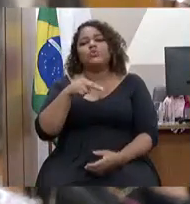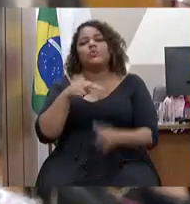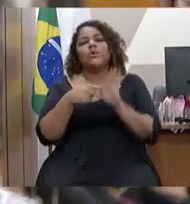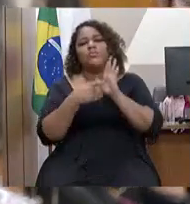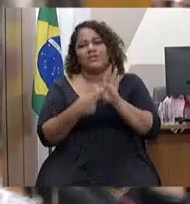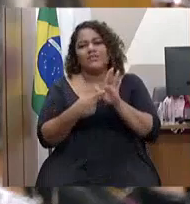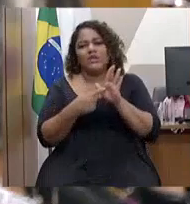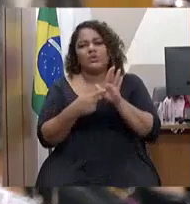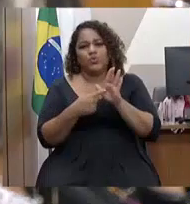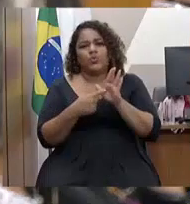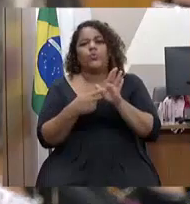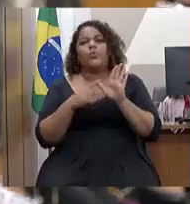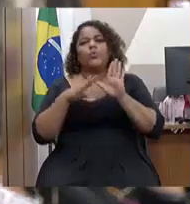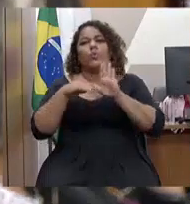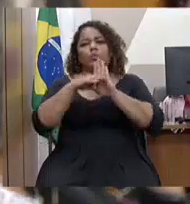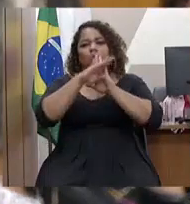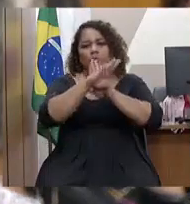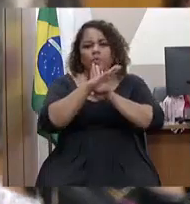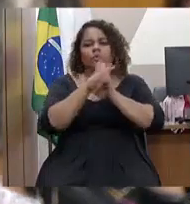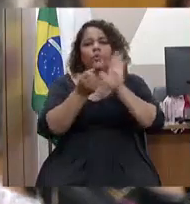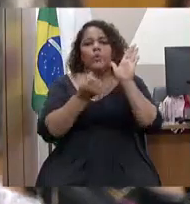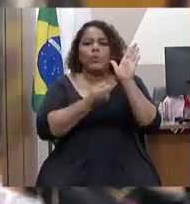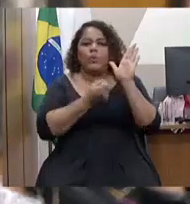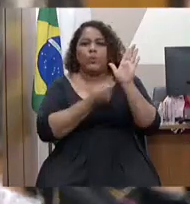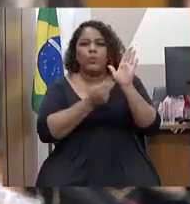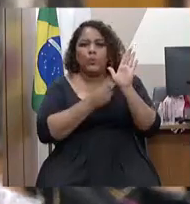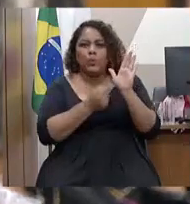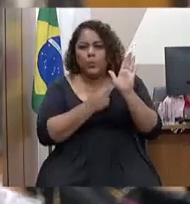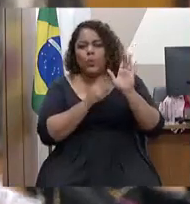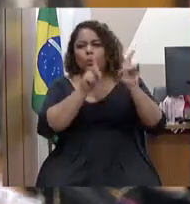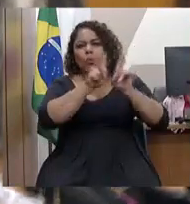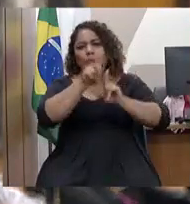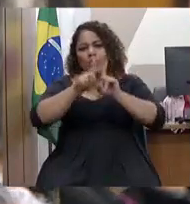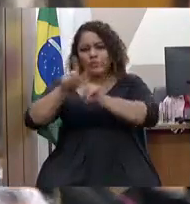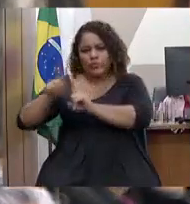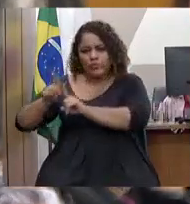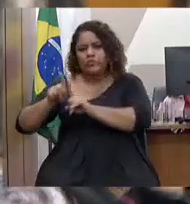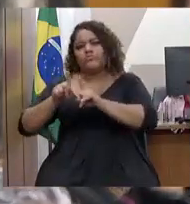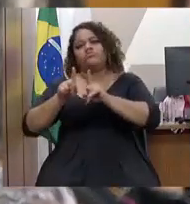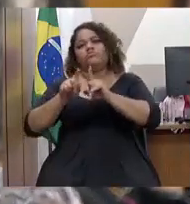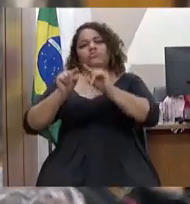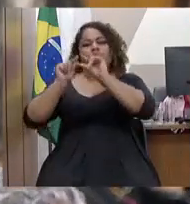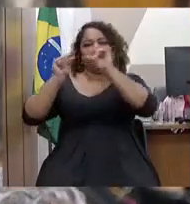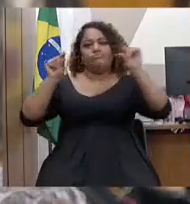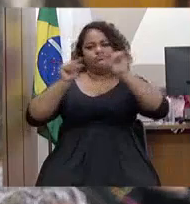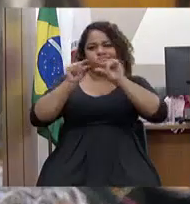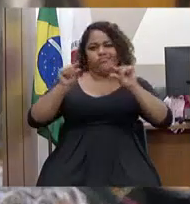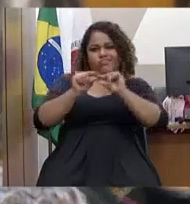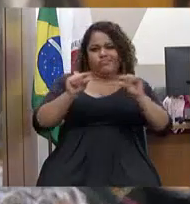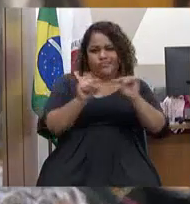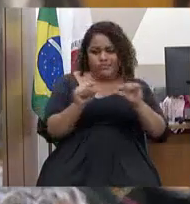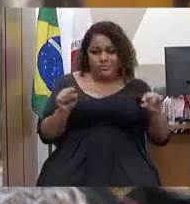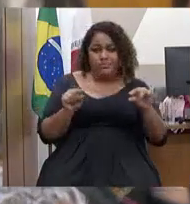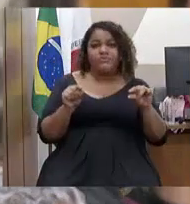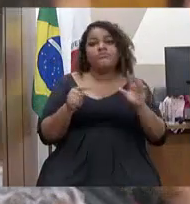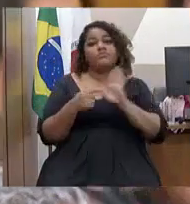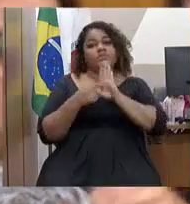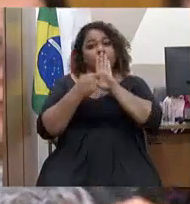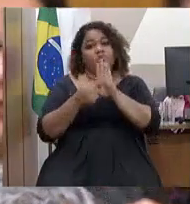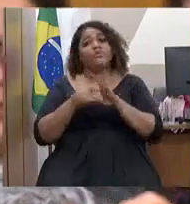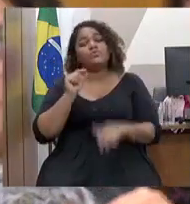o nosso setor né setor da construção civil falou que a construção pesada mas nós da construção